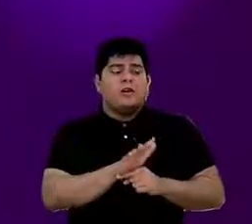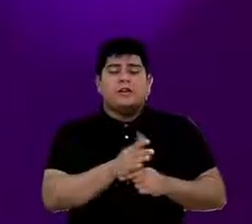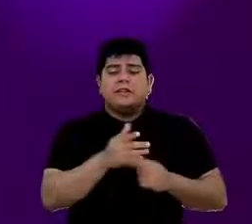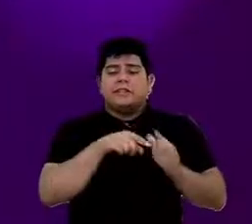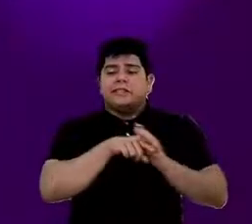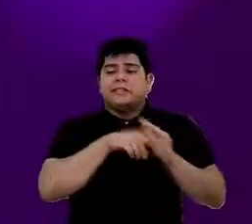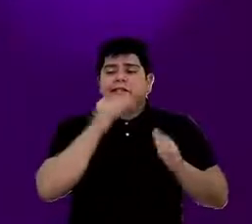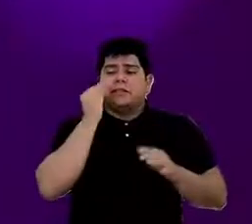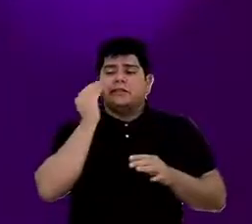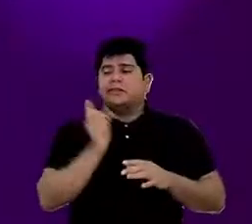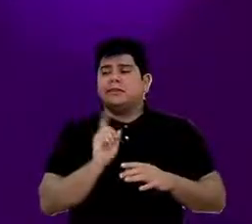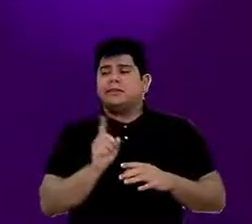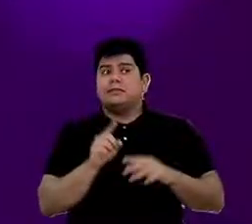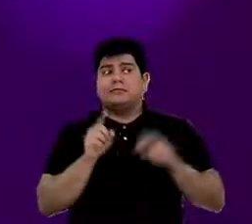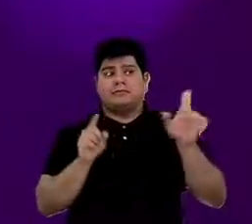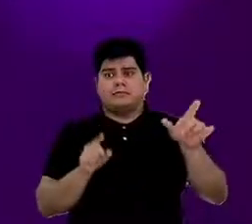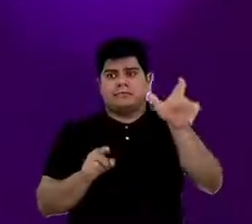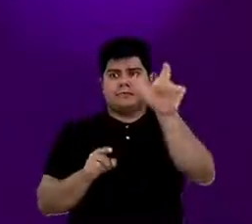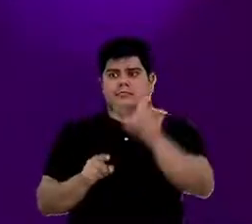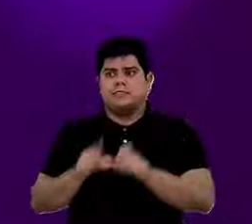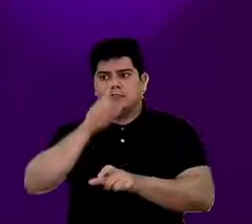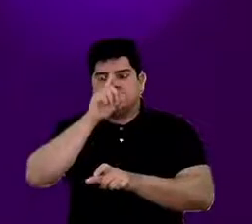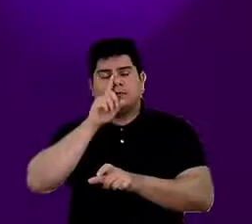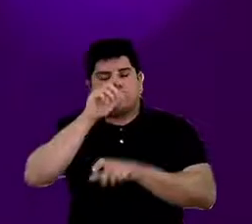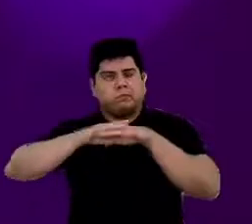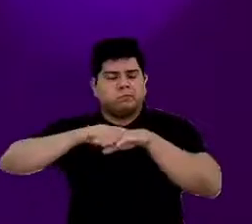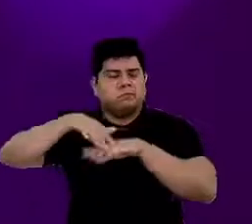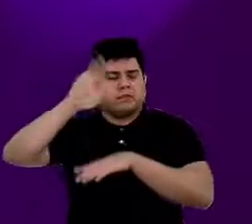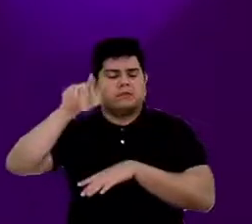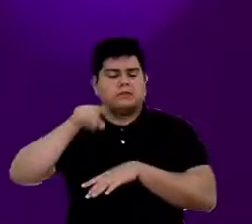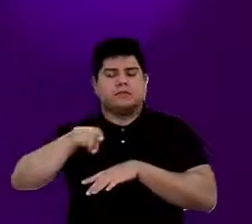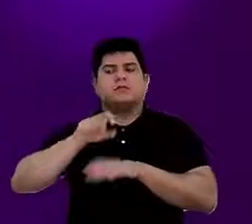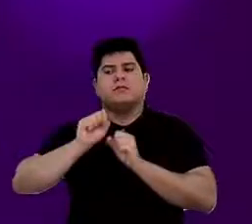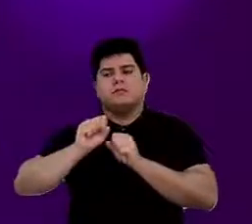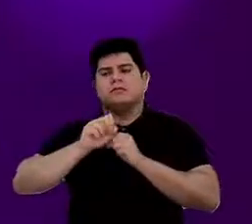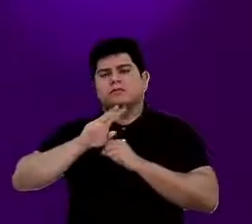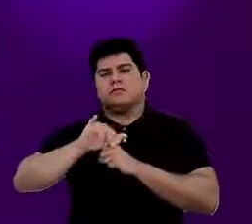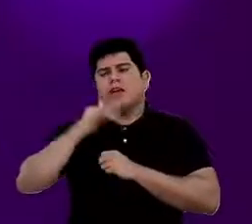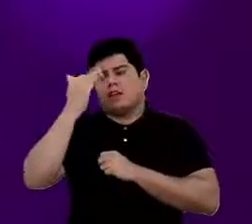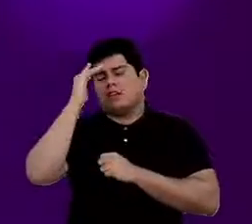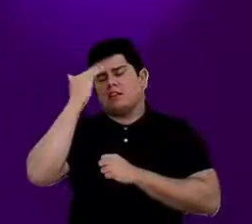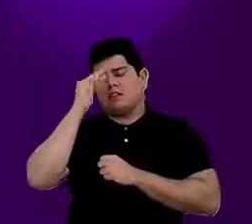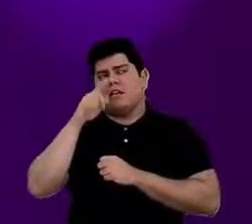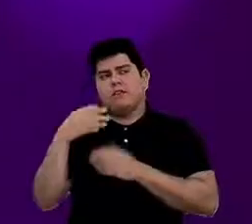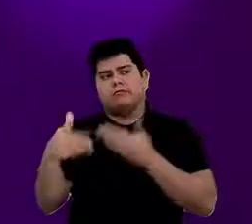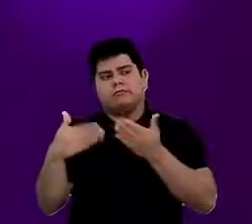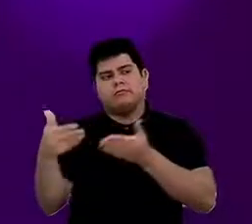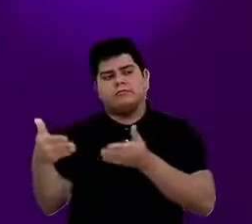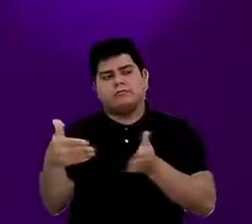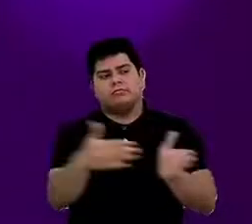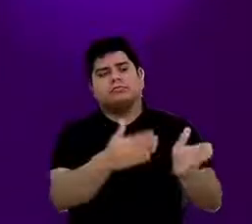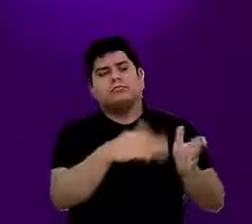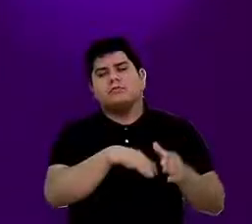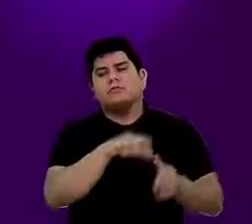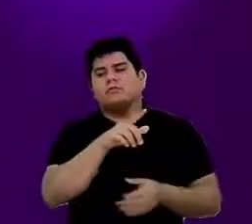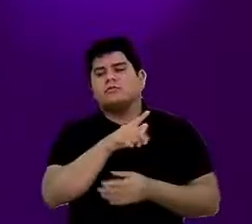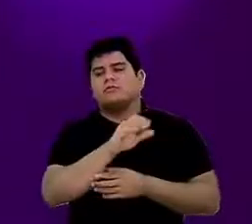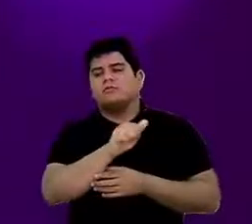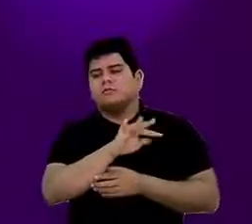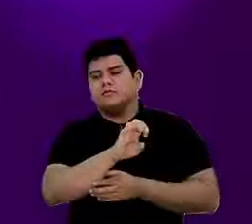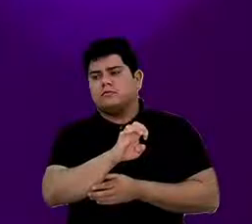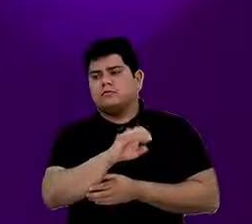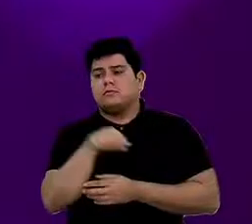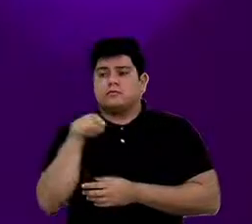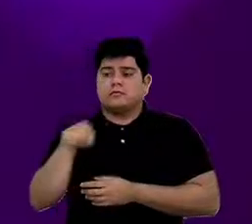teste, enquanto o paciente com um risco muito alto, ele vai tender a ser enviado diretamente para o CAT. No meio do